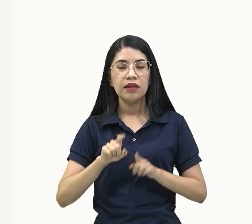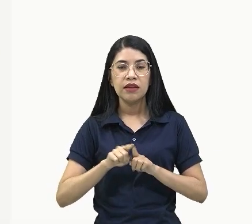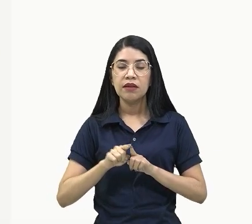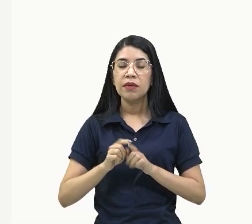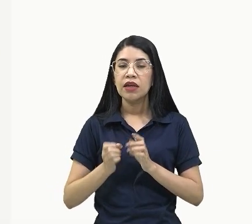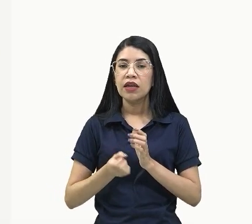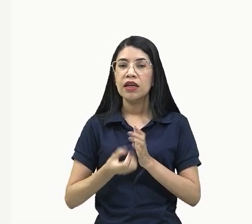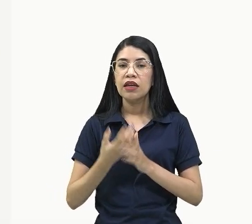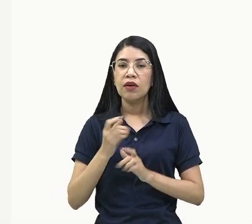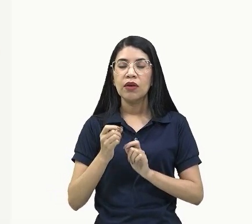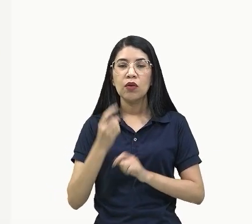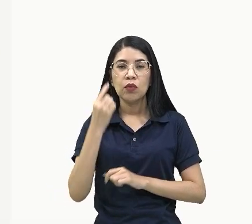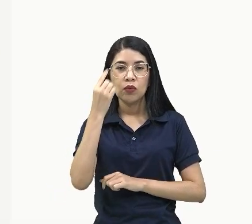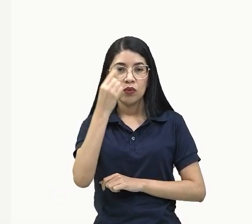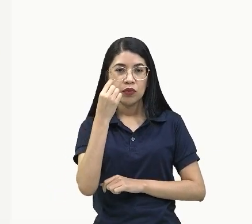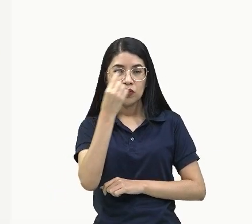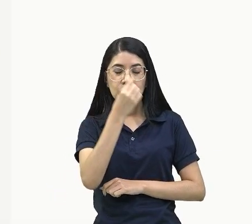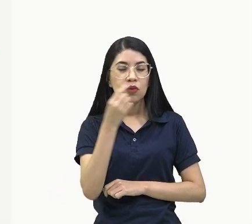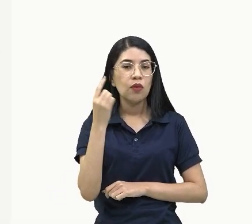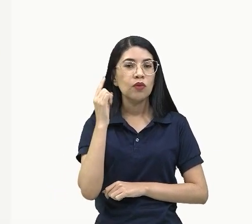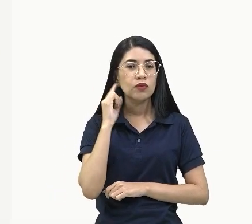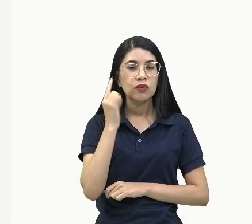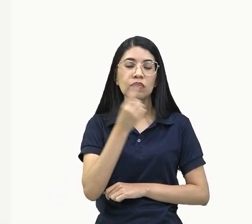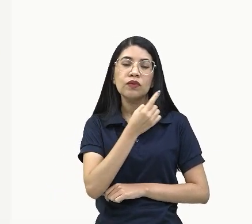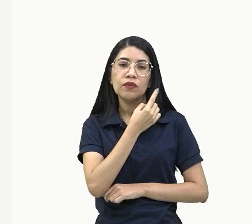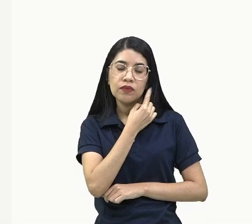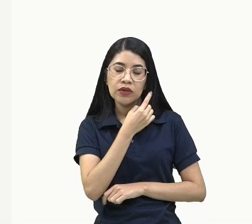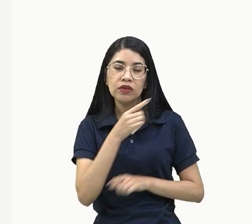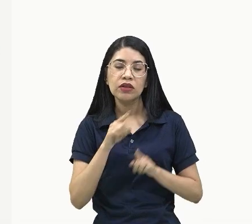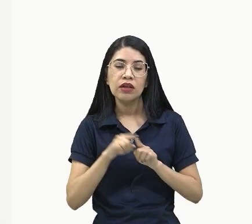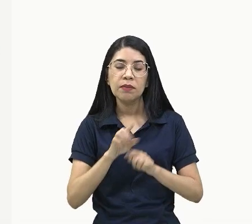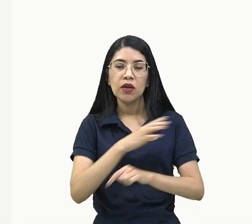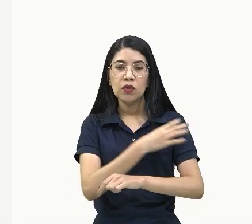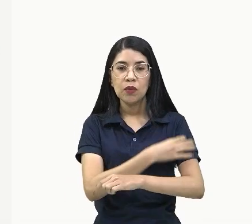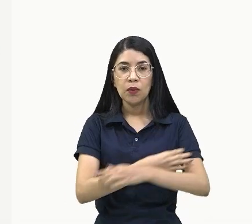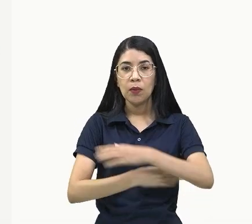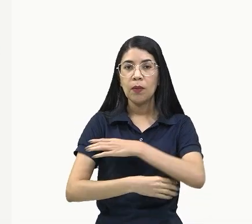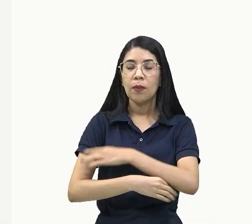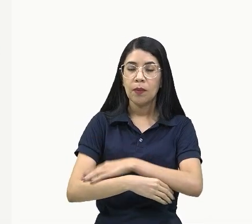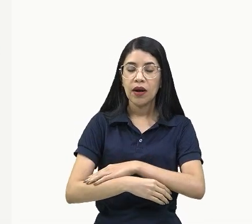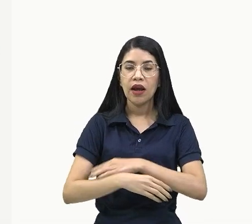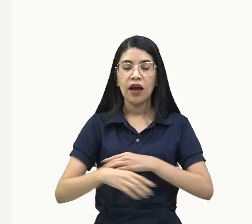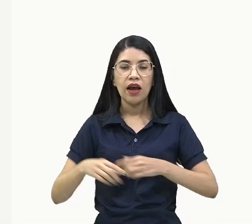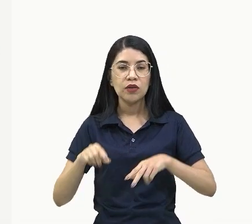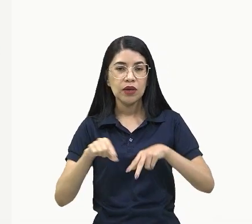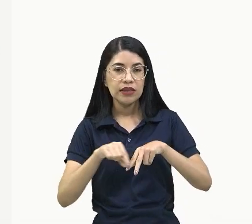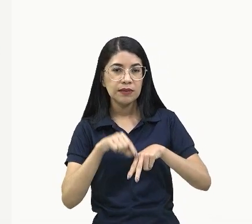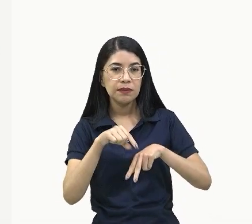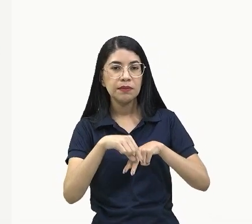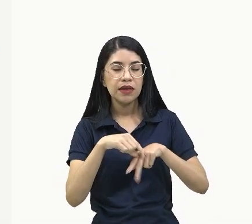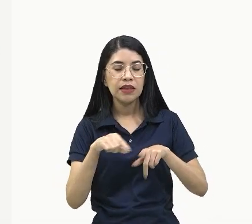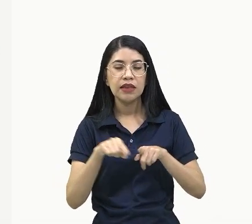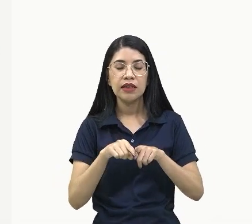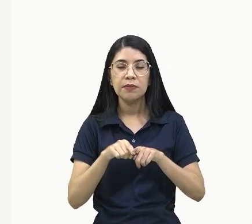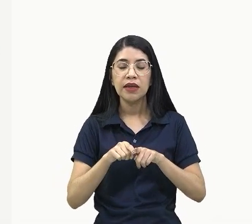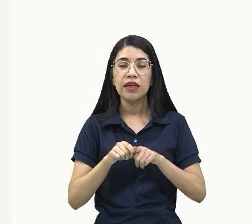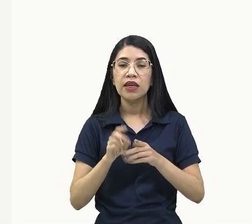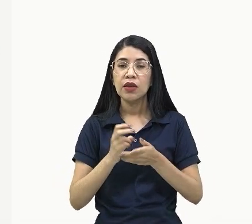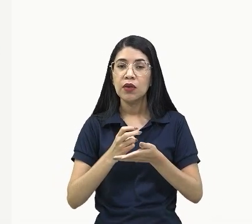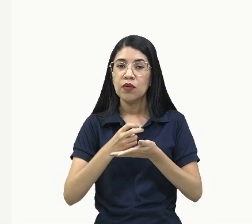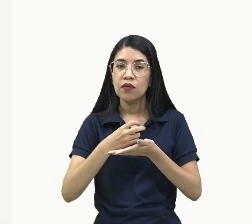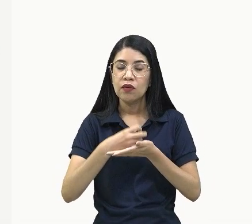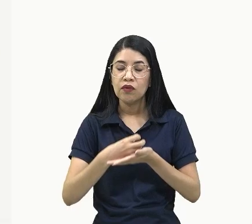gente chama, né, os olhos, os ouvidos, o braço, as pernas, e o bebê